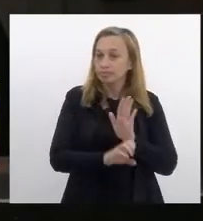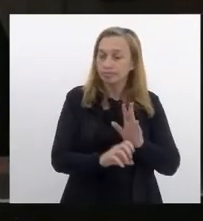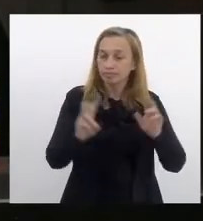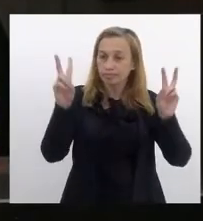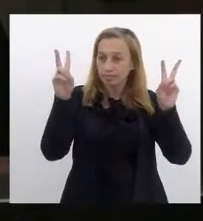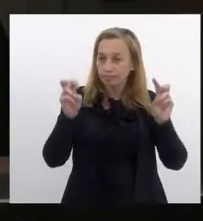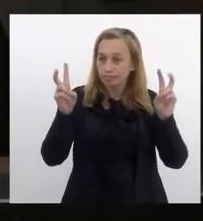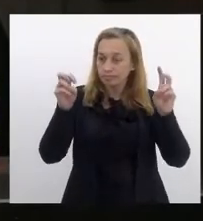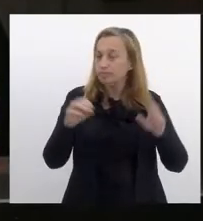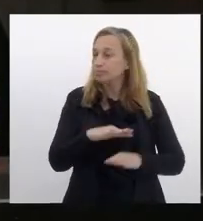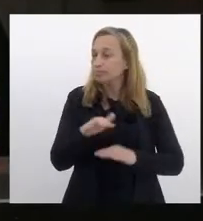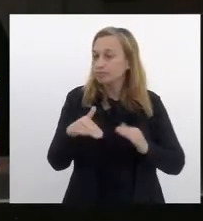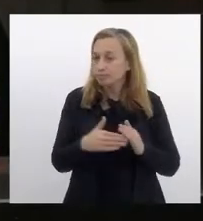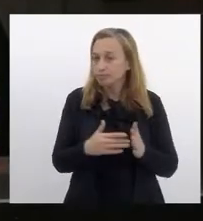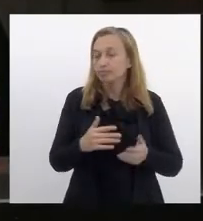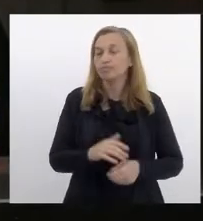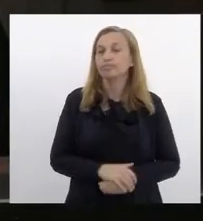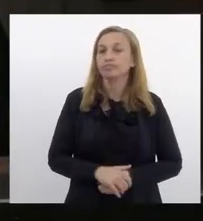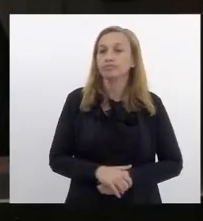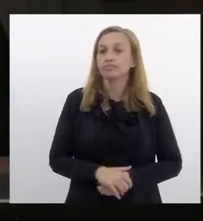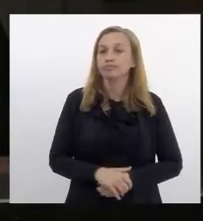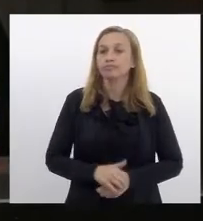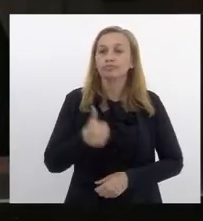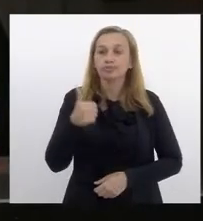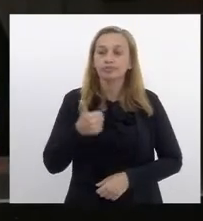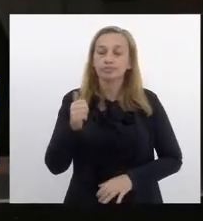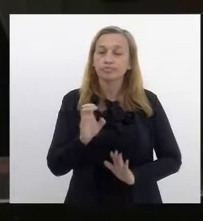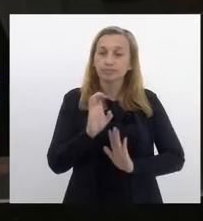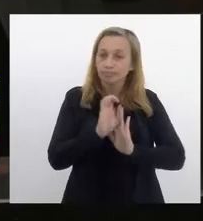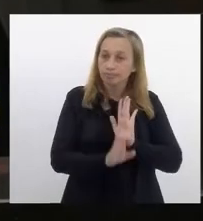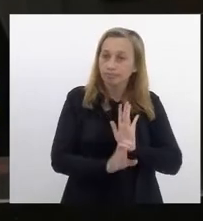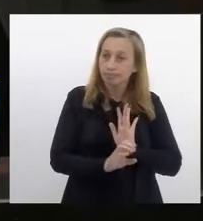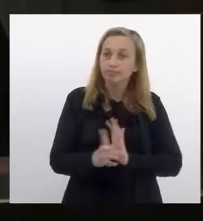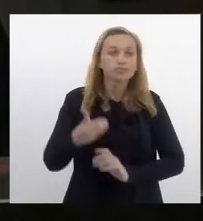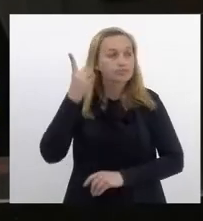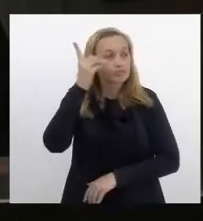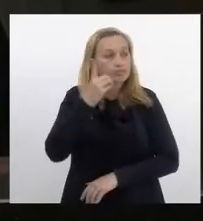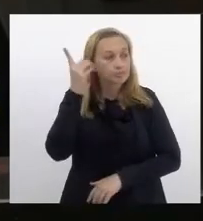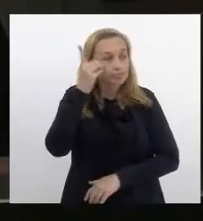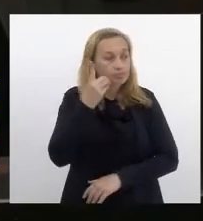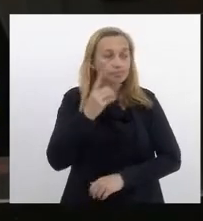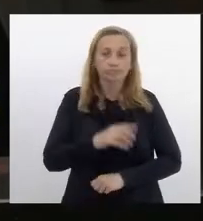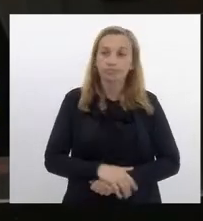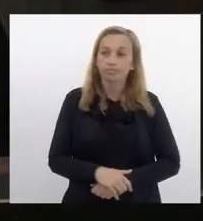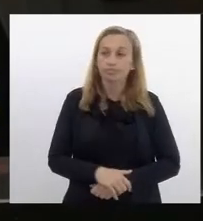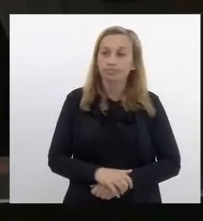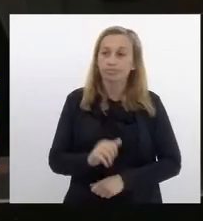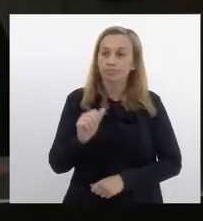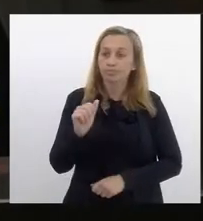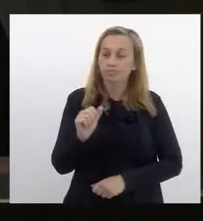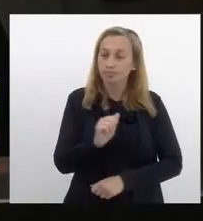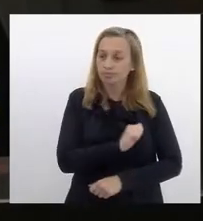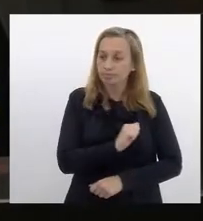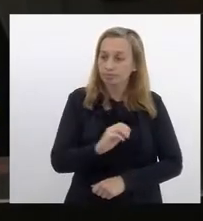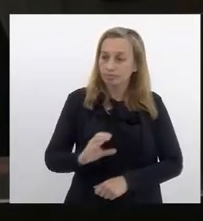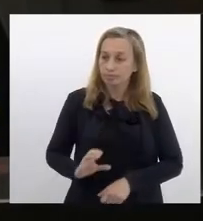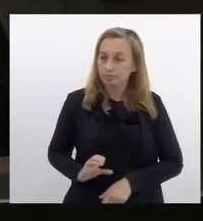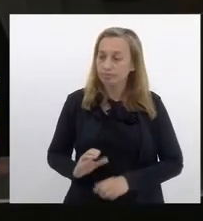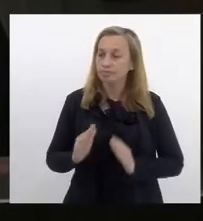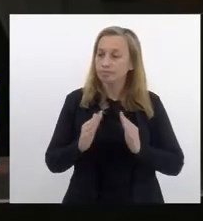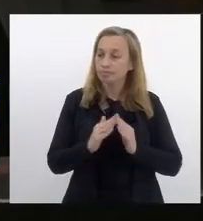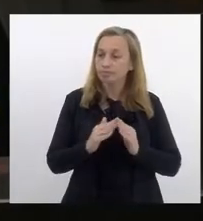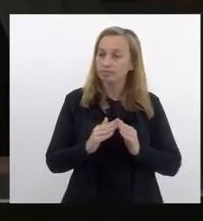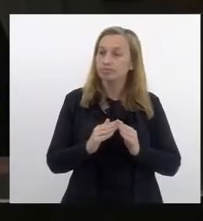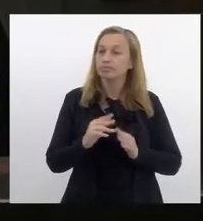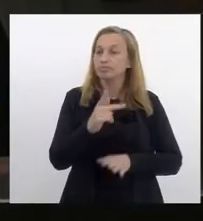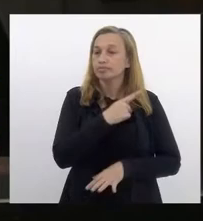respeito, todos sem exceção. Primeiro a emendar foi o deputado André Siciliano, presidente da